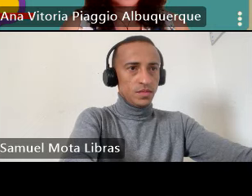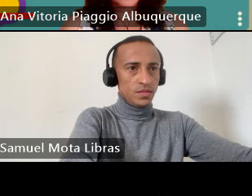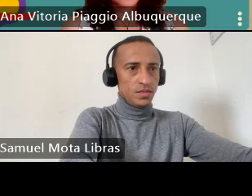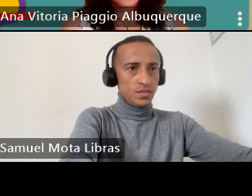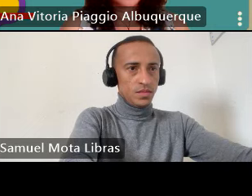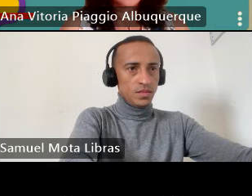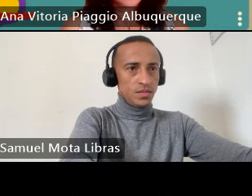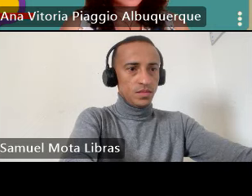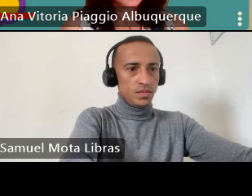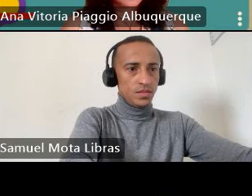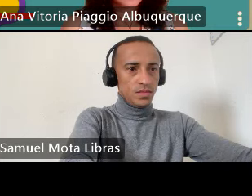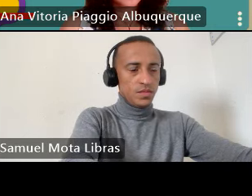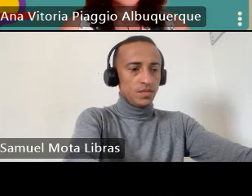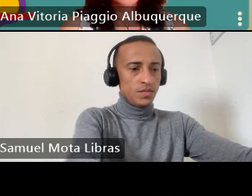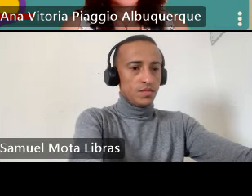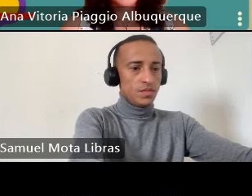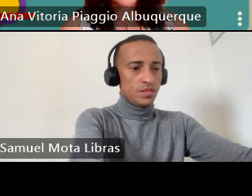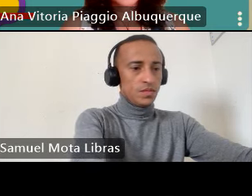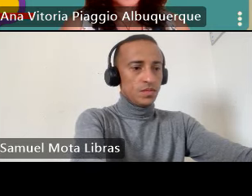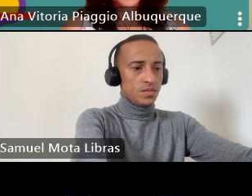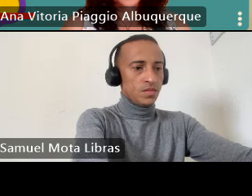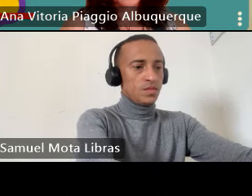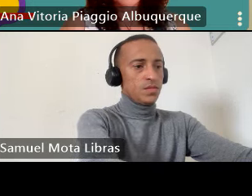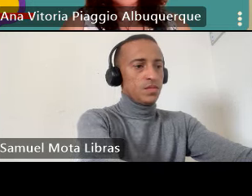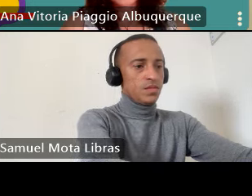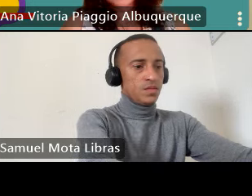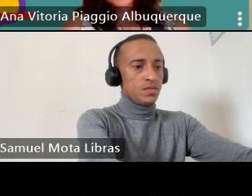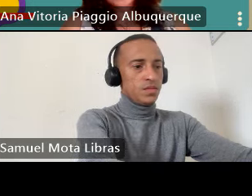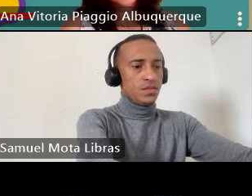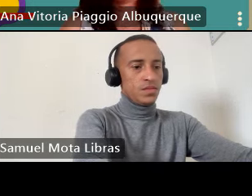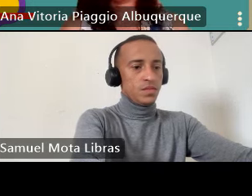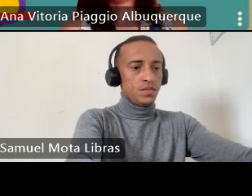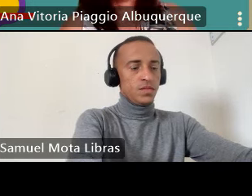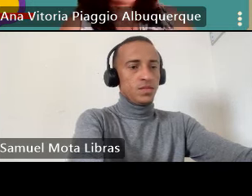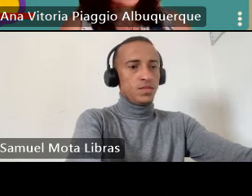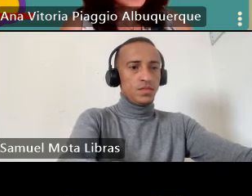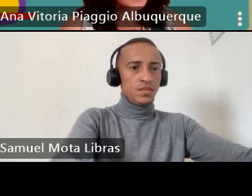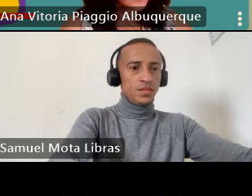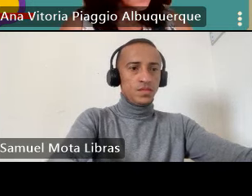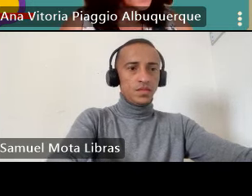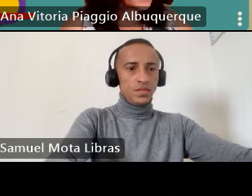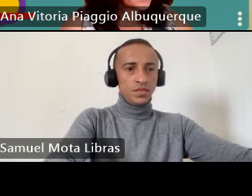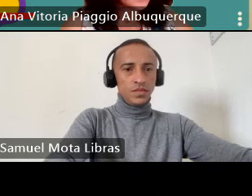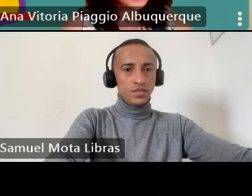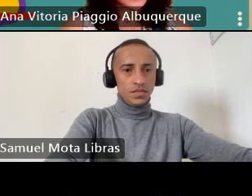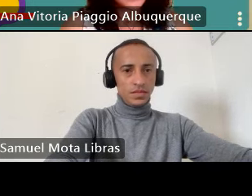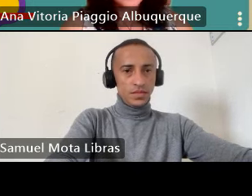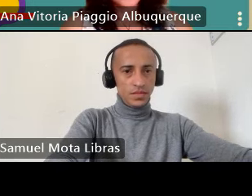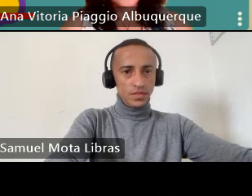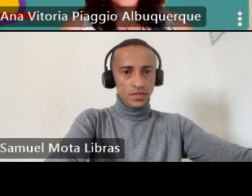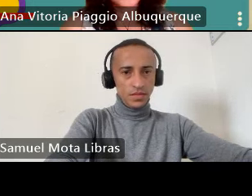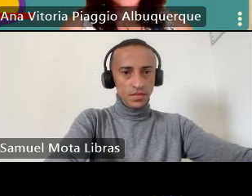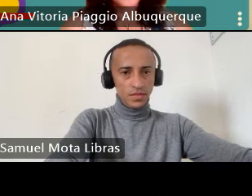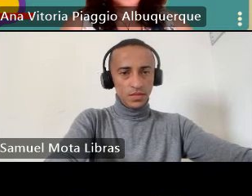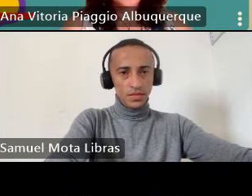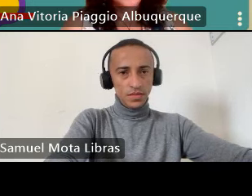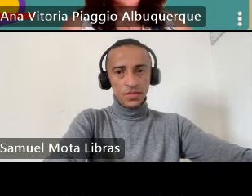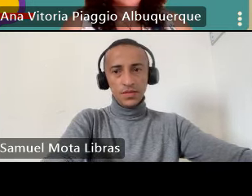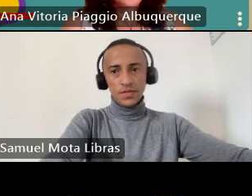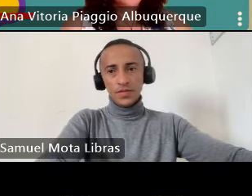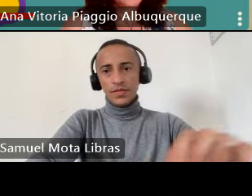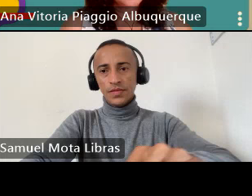depende desses outros desses outros tijolinhos que a gente constrói ao longo da tomada de decisão né Principalmente ali na construção de